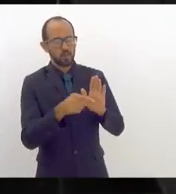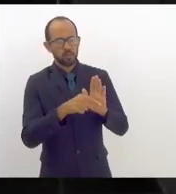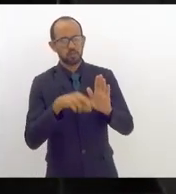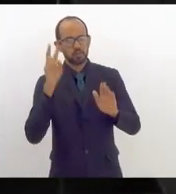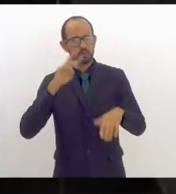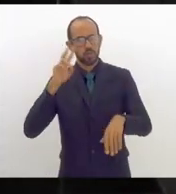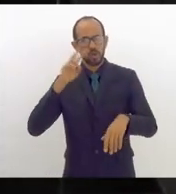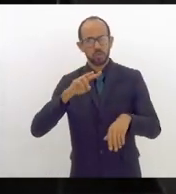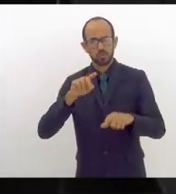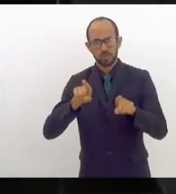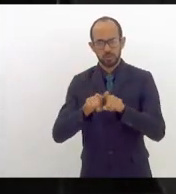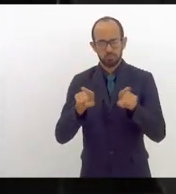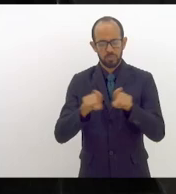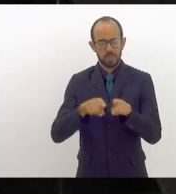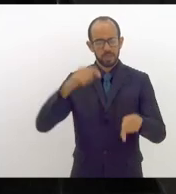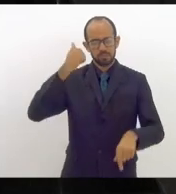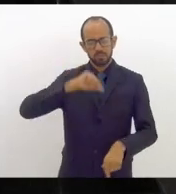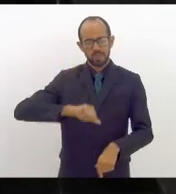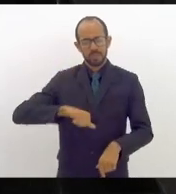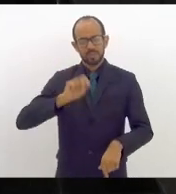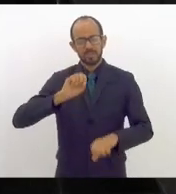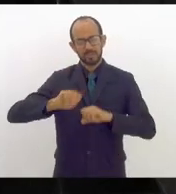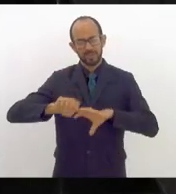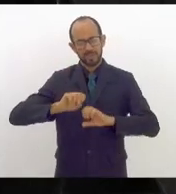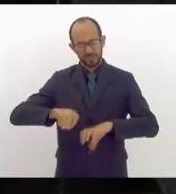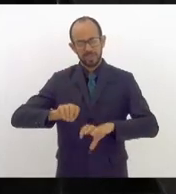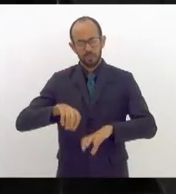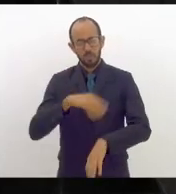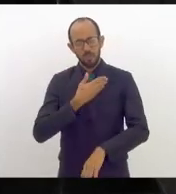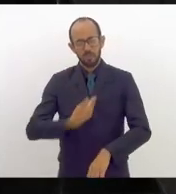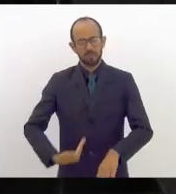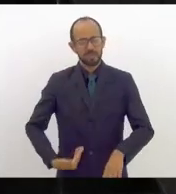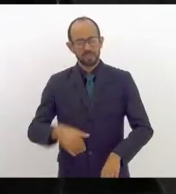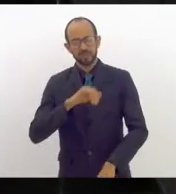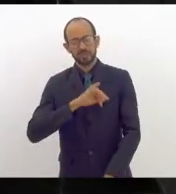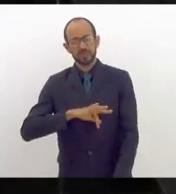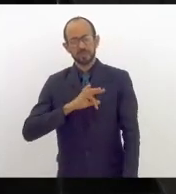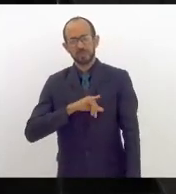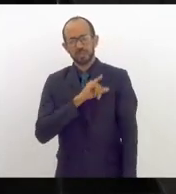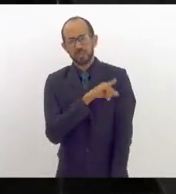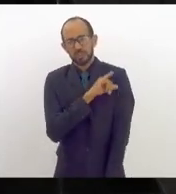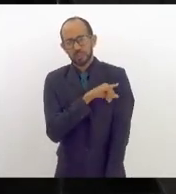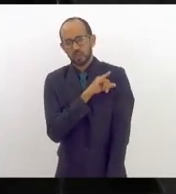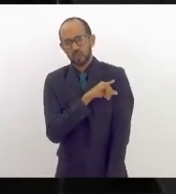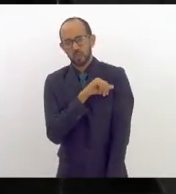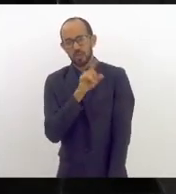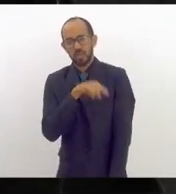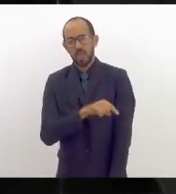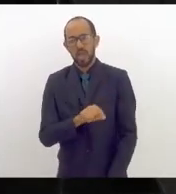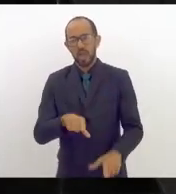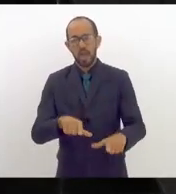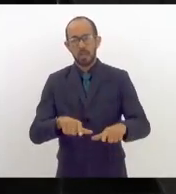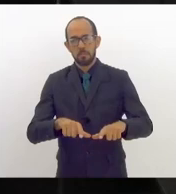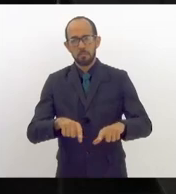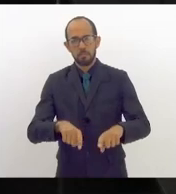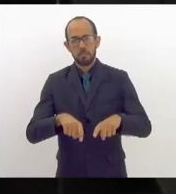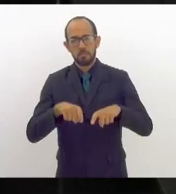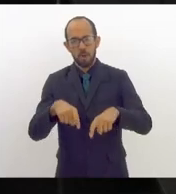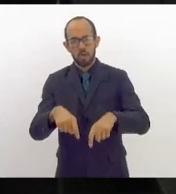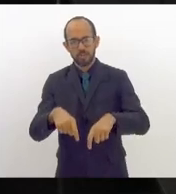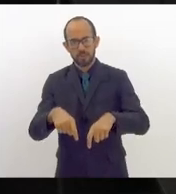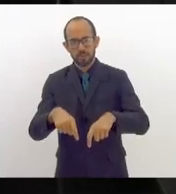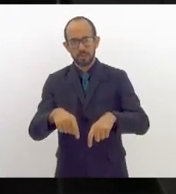das mulheres da educação pública brasileira aí do Rio de Janeiro que foi na verdade a posse da professora